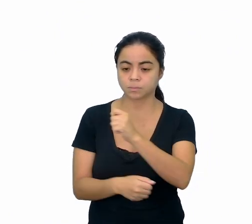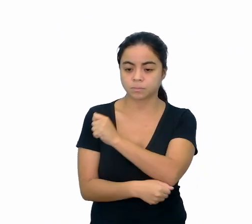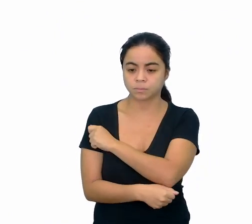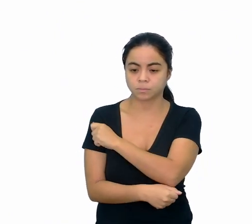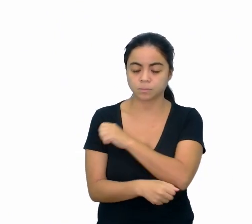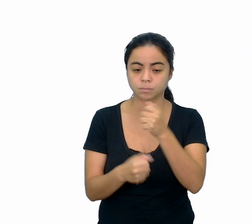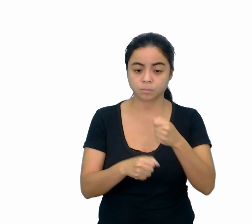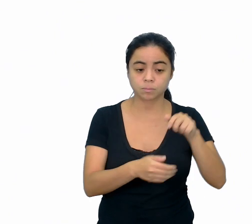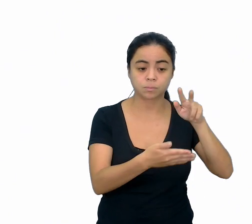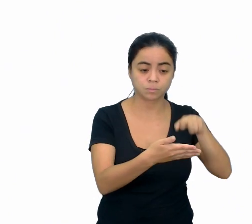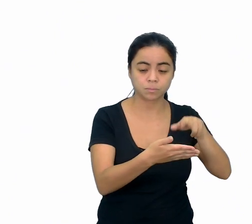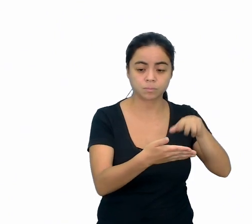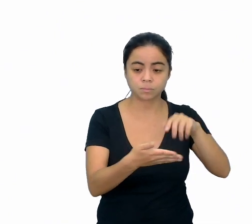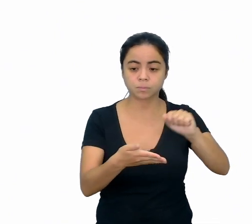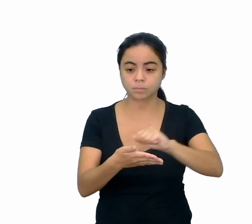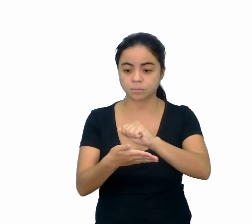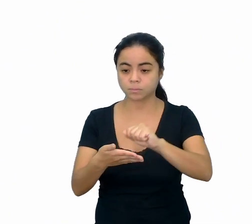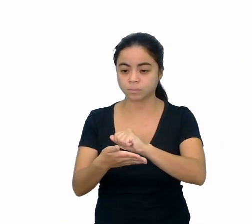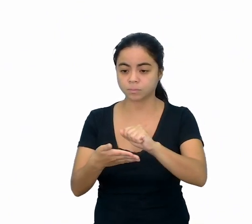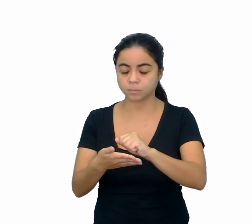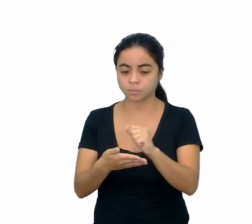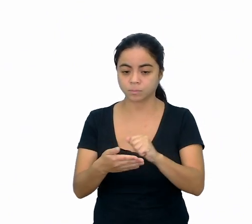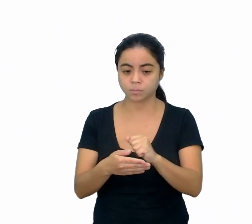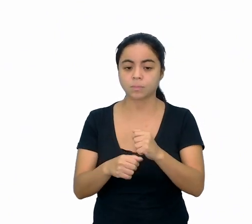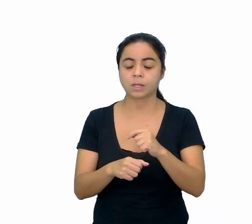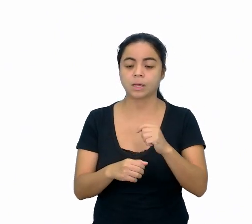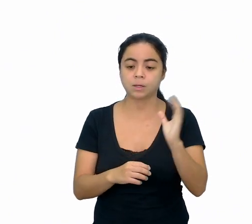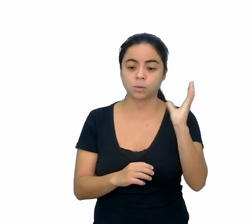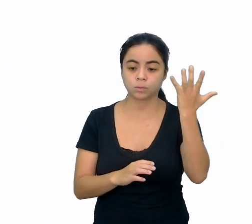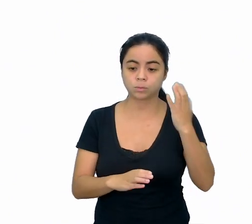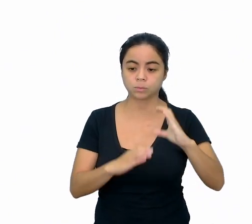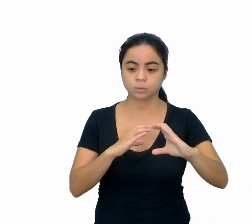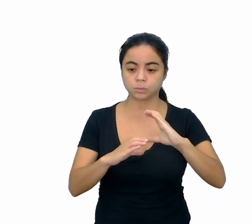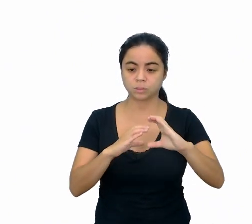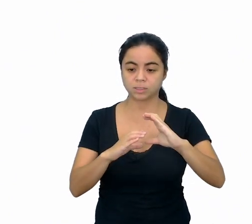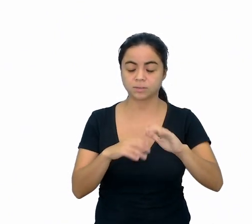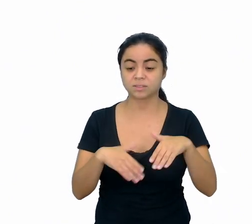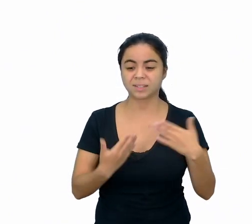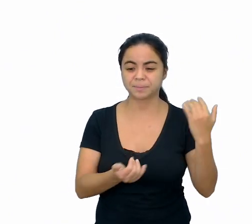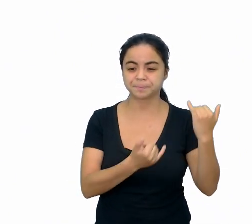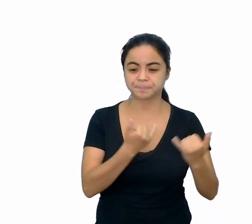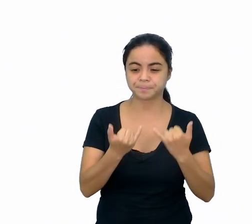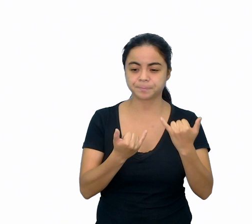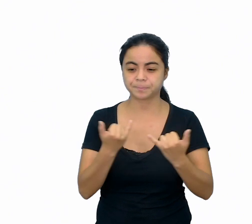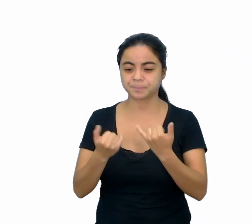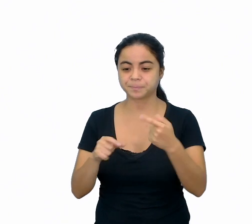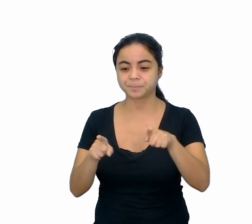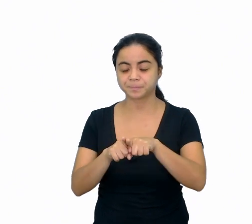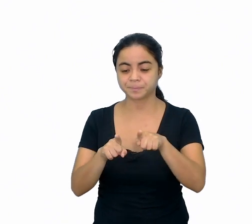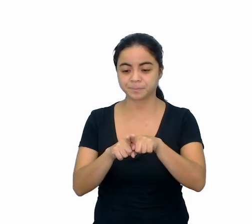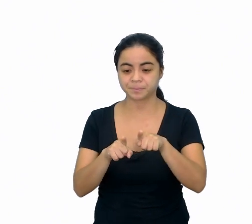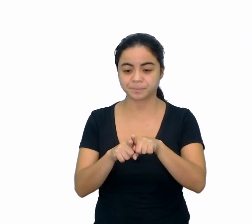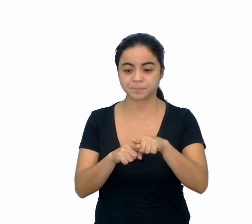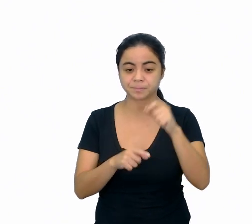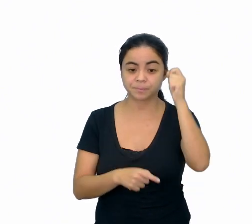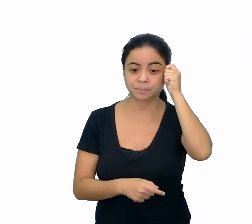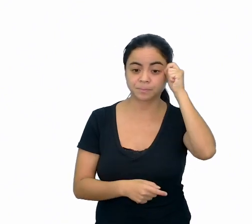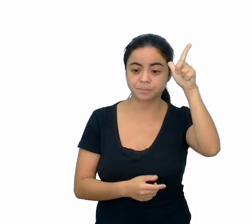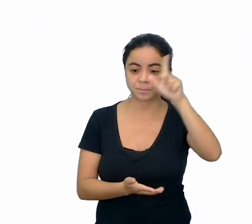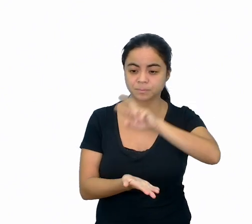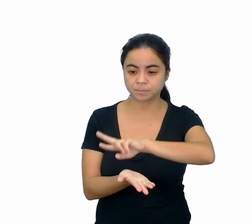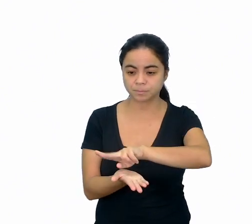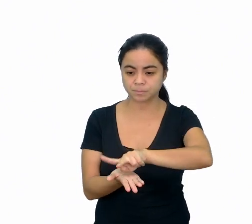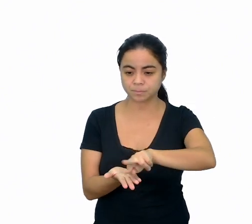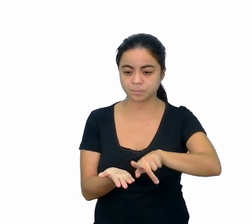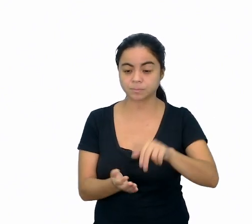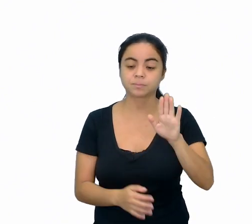ler e escrever em situações comunicativas, em torno de brincadeiras de diferentes culturas, vocês devem,